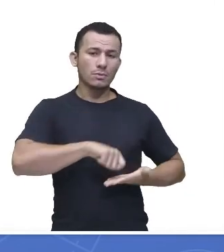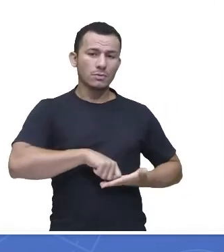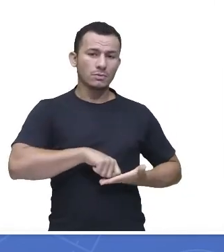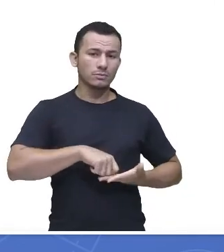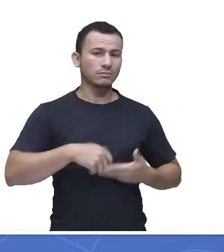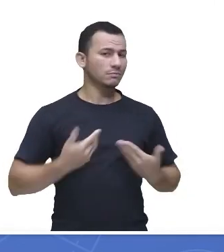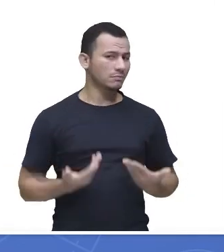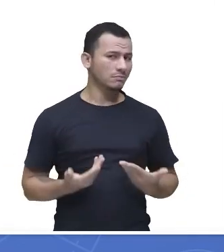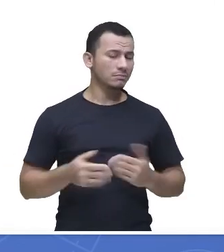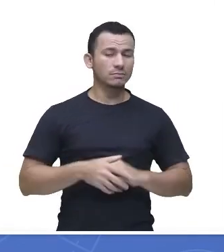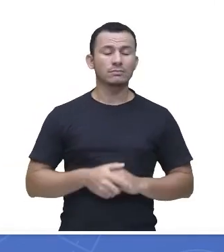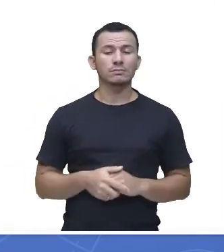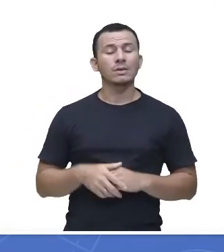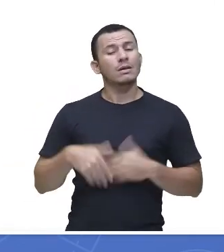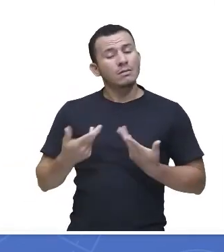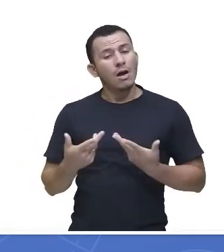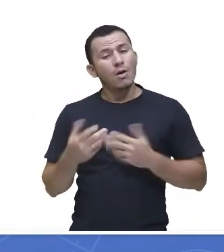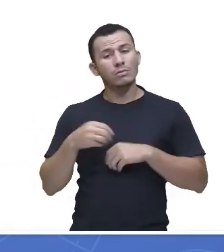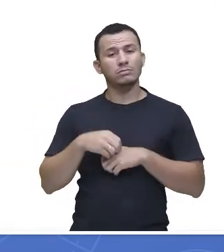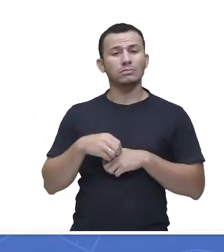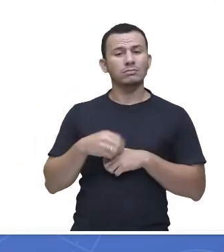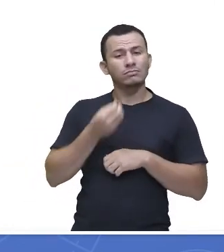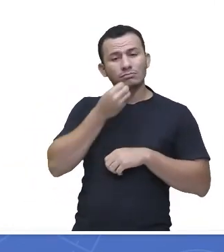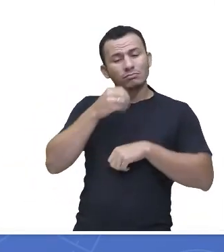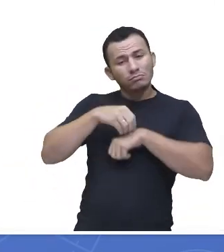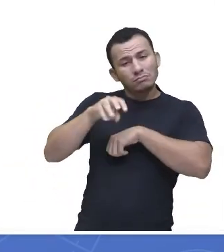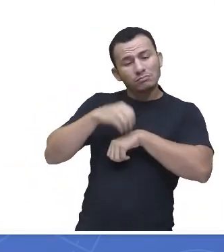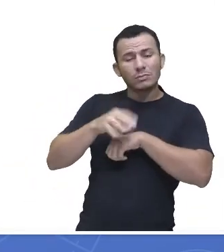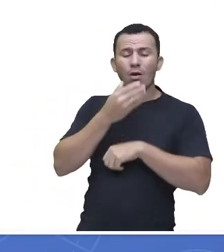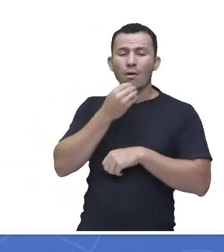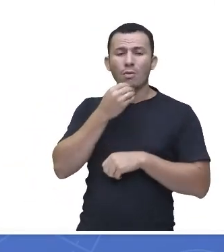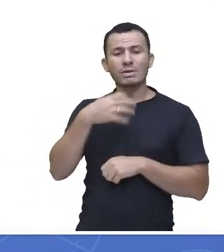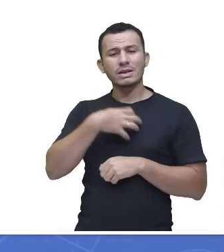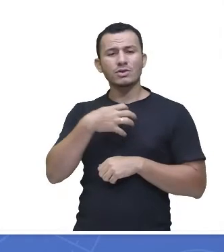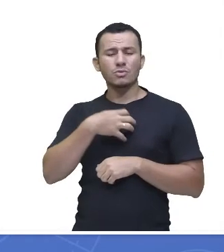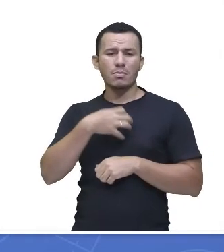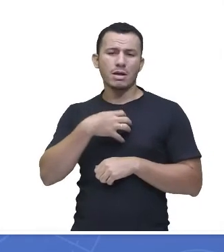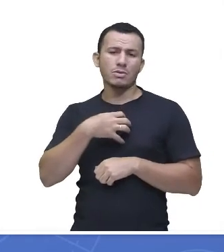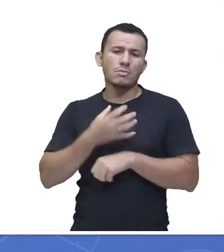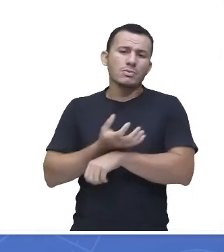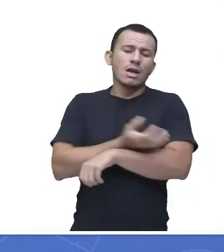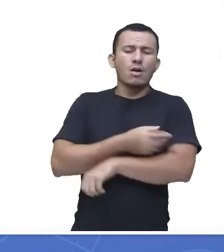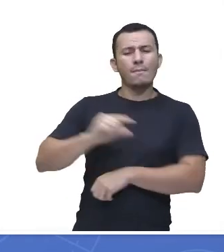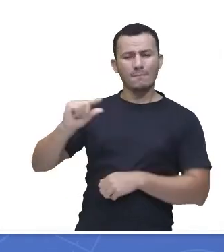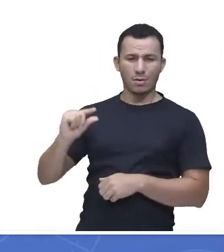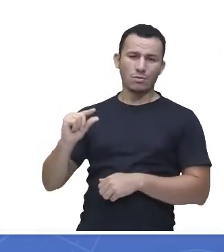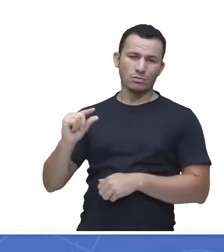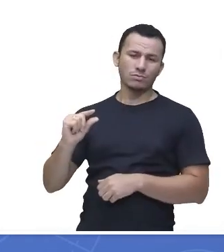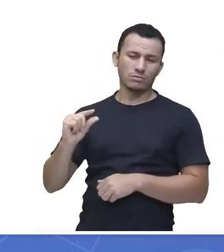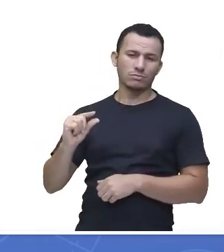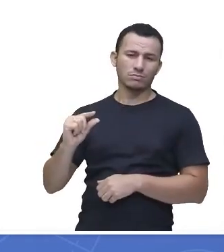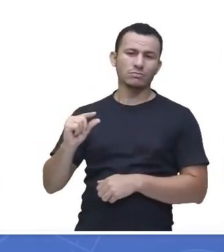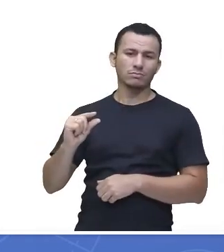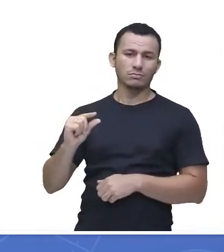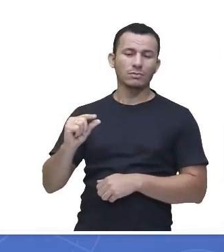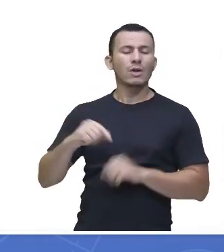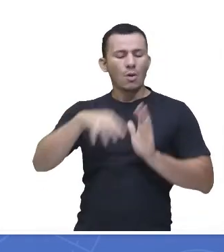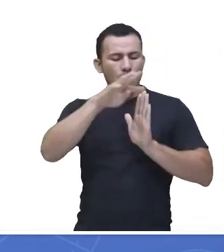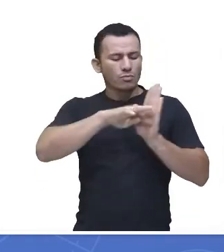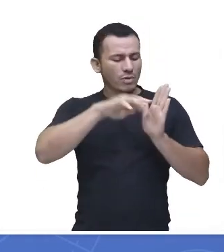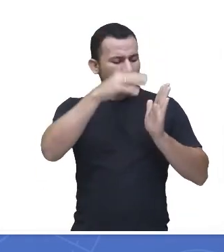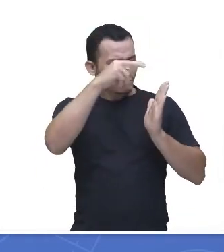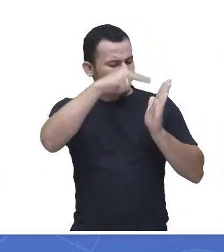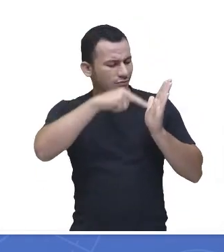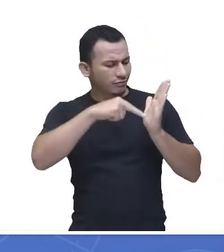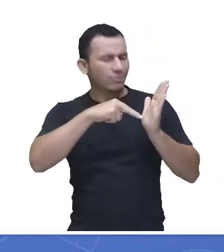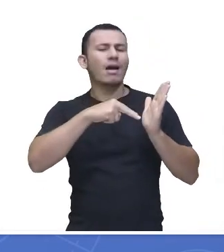Porque supõe-se, sugere-se que o homem seja menos sentimental, o autor seja menos sentimental, para deixar o texto